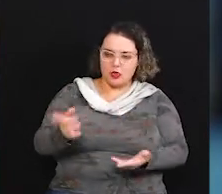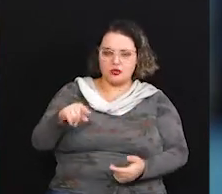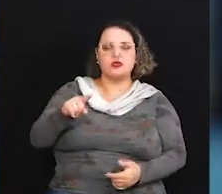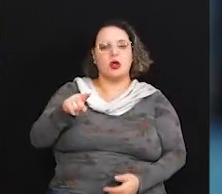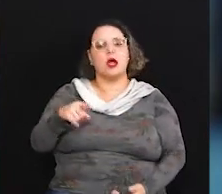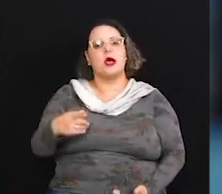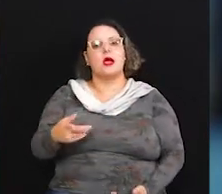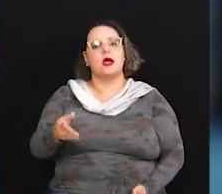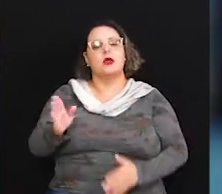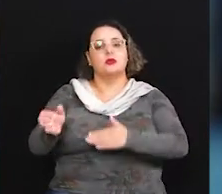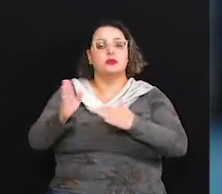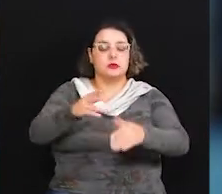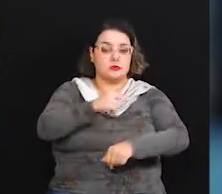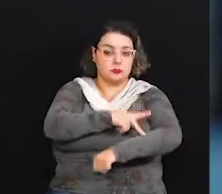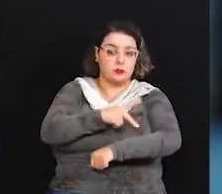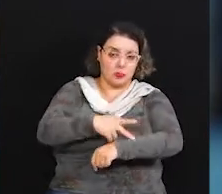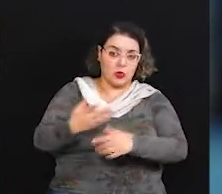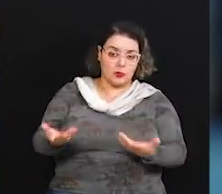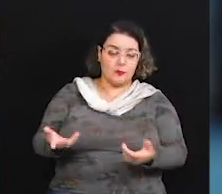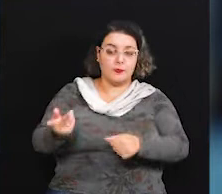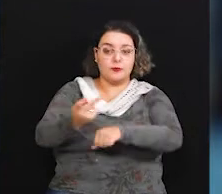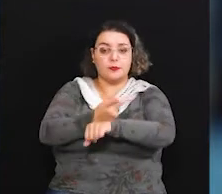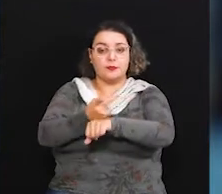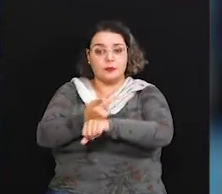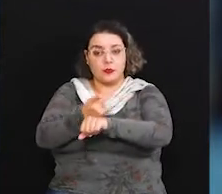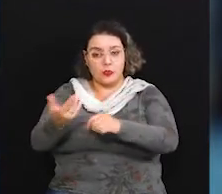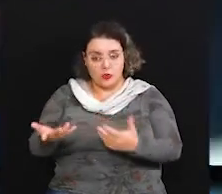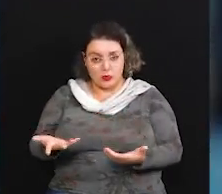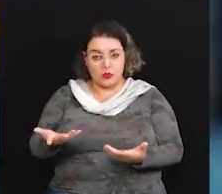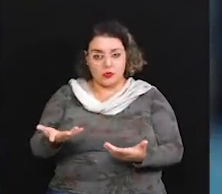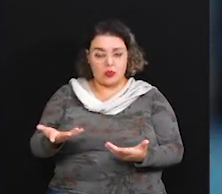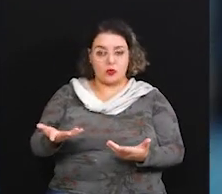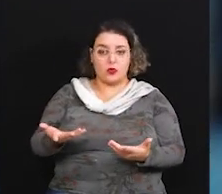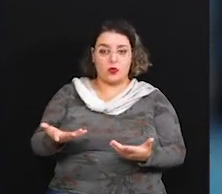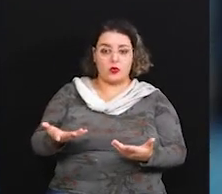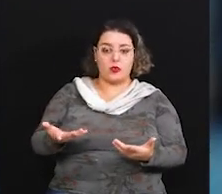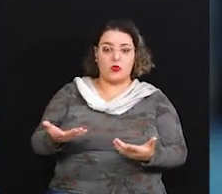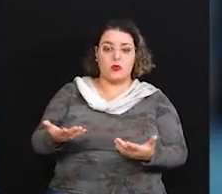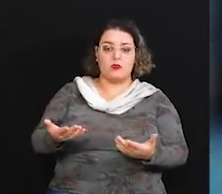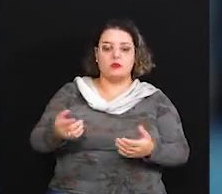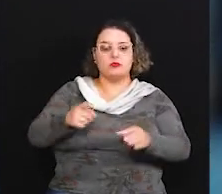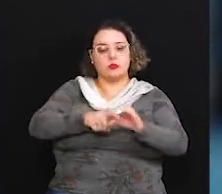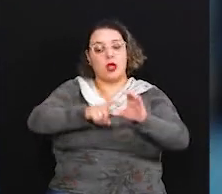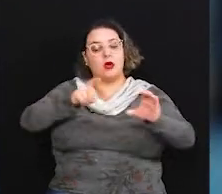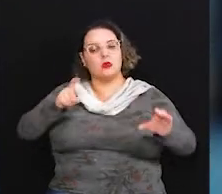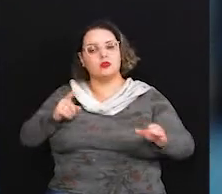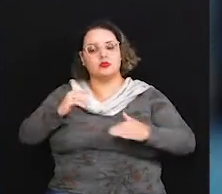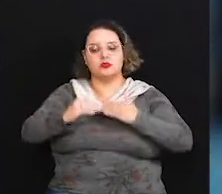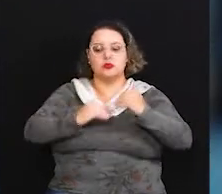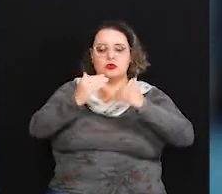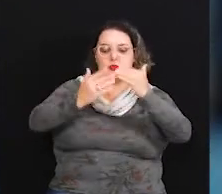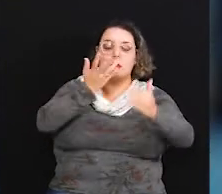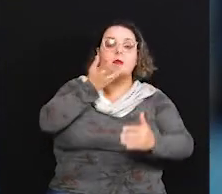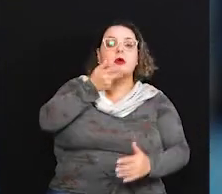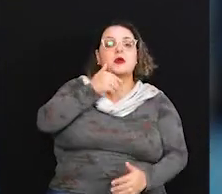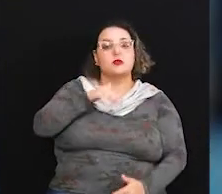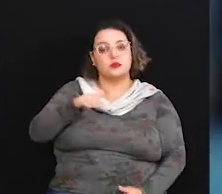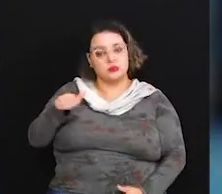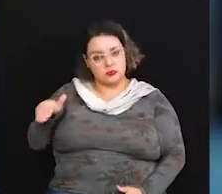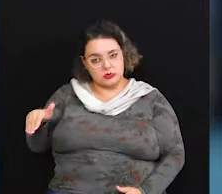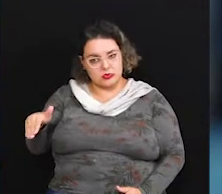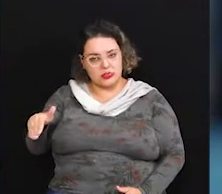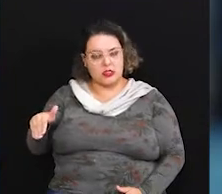Sim. Nossa linha, embora a gente busca uma grande autonomia, um desenvolvimento da